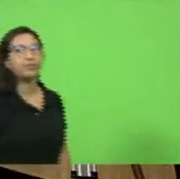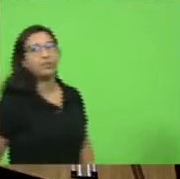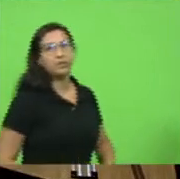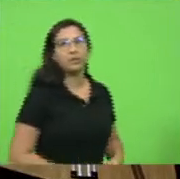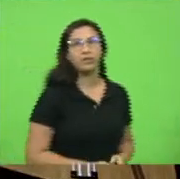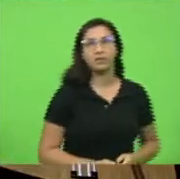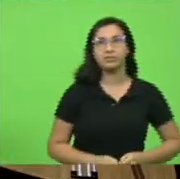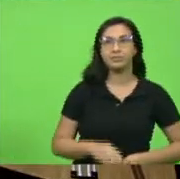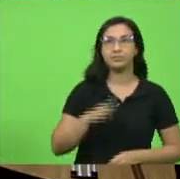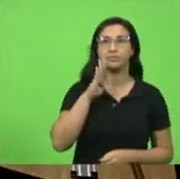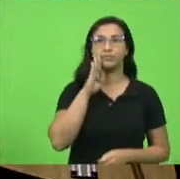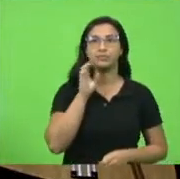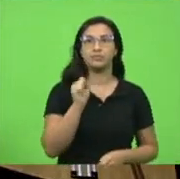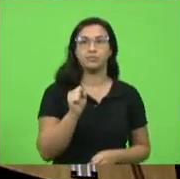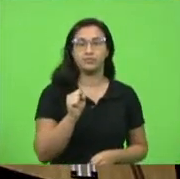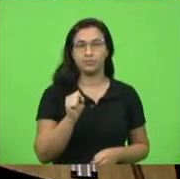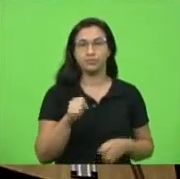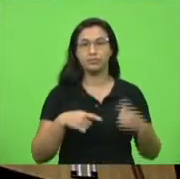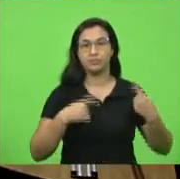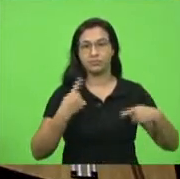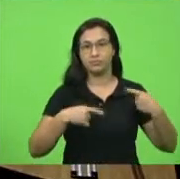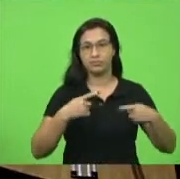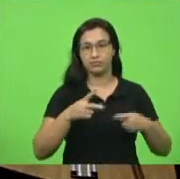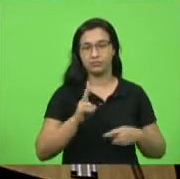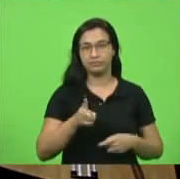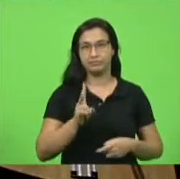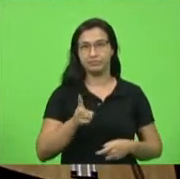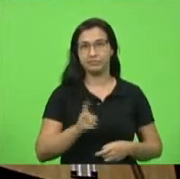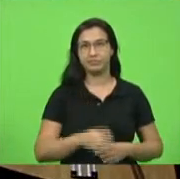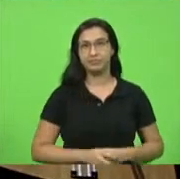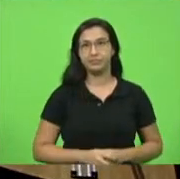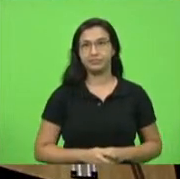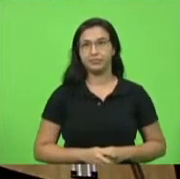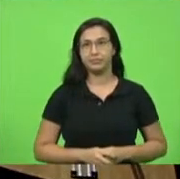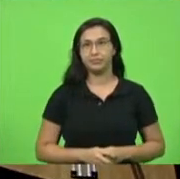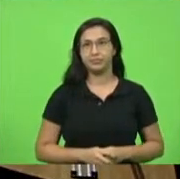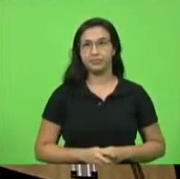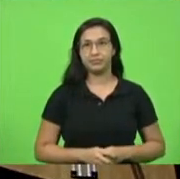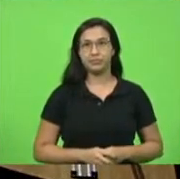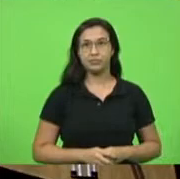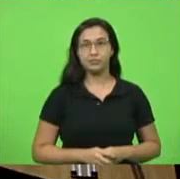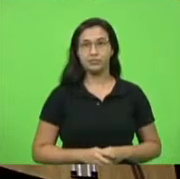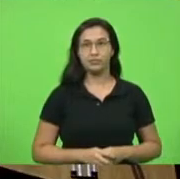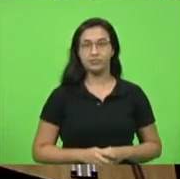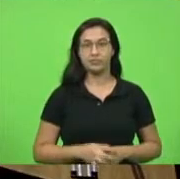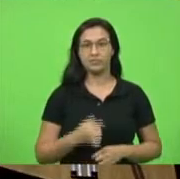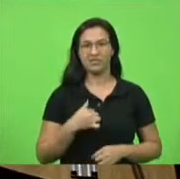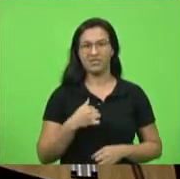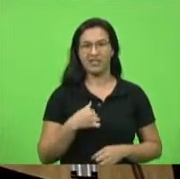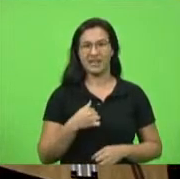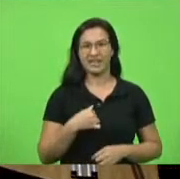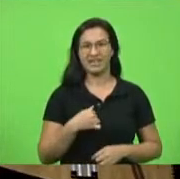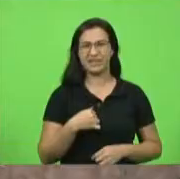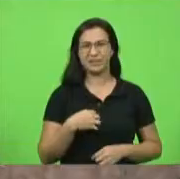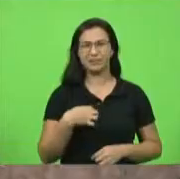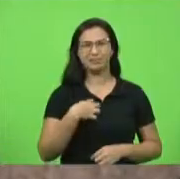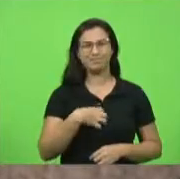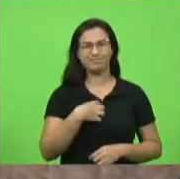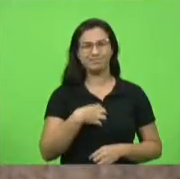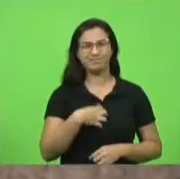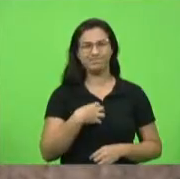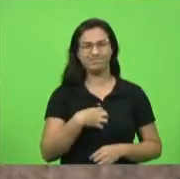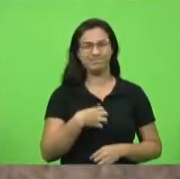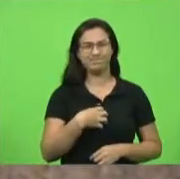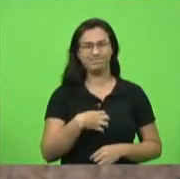Deputado Bruno Souza, ainda em discussão. Presidente, o que me deixa muito incomodado em toda essa situação que nós